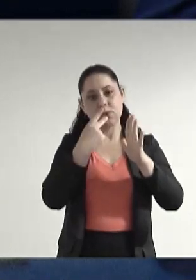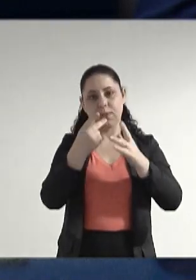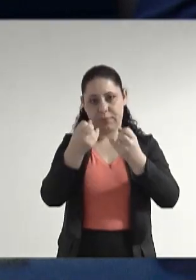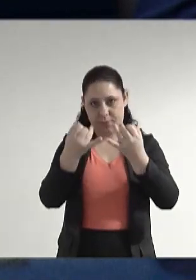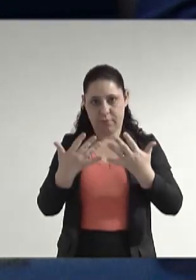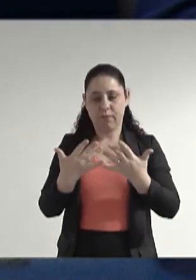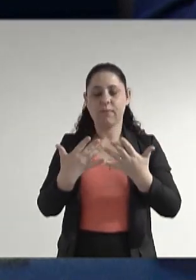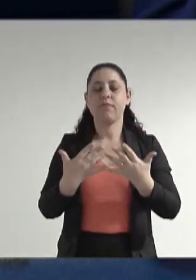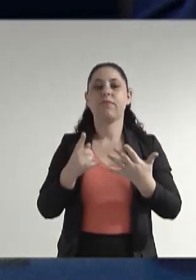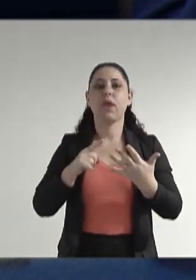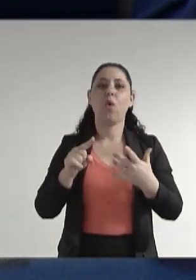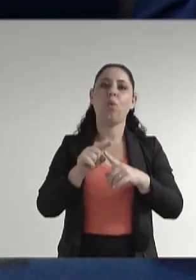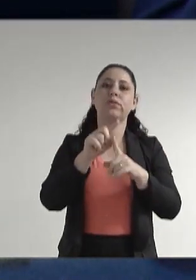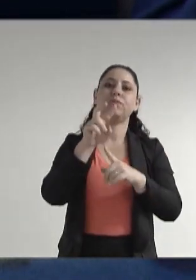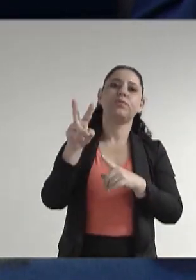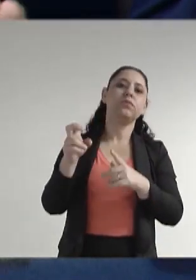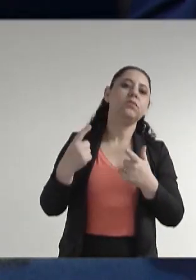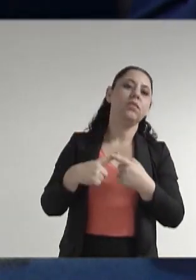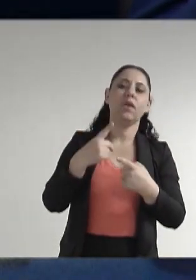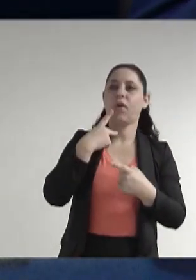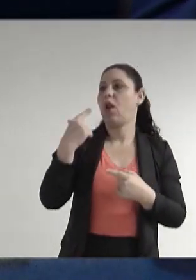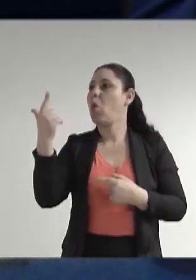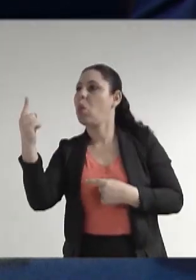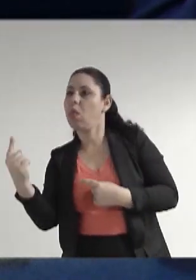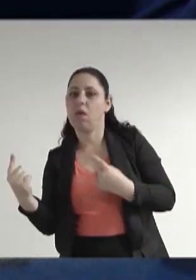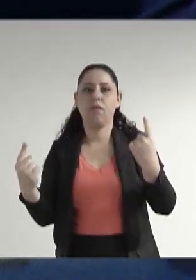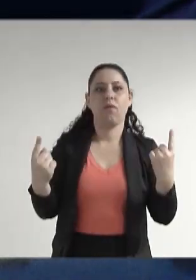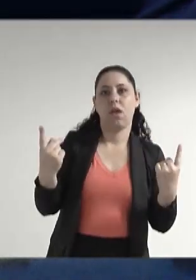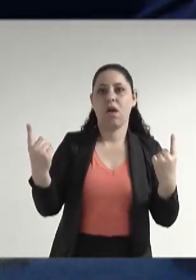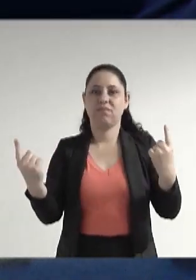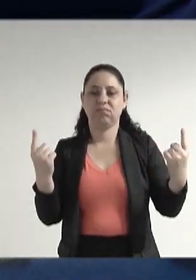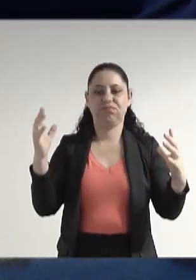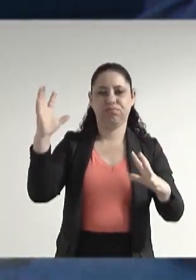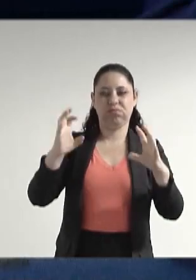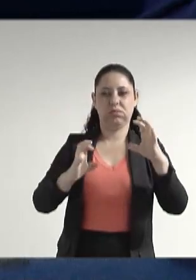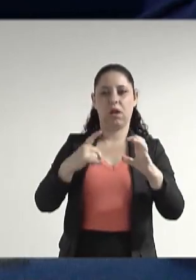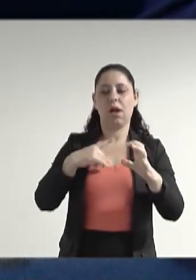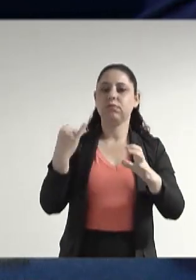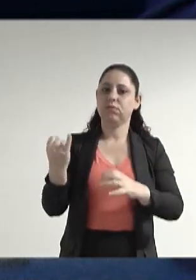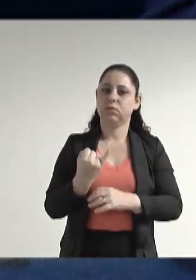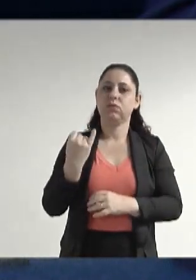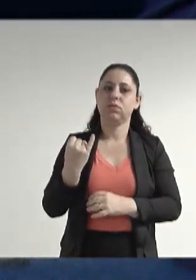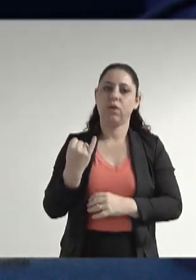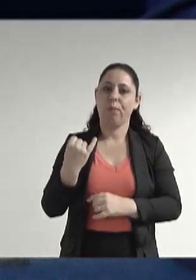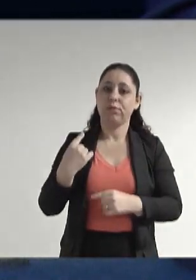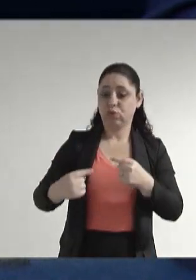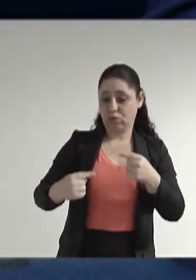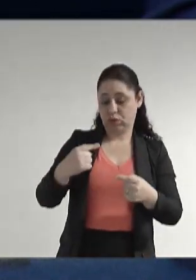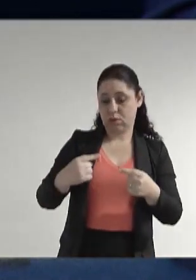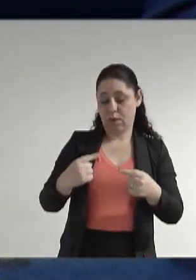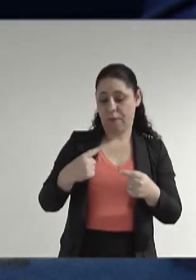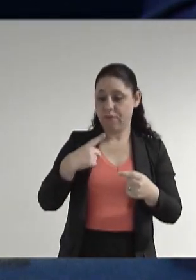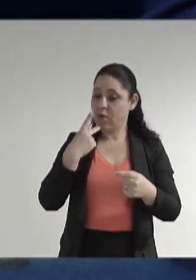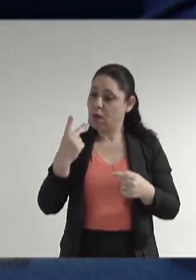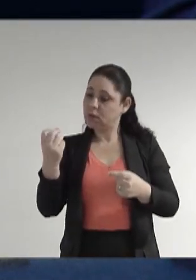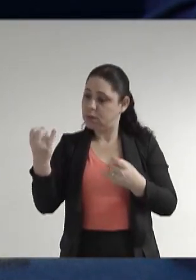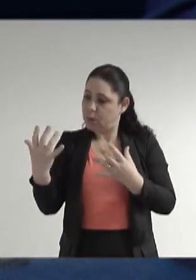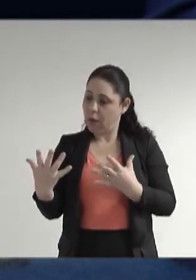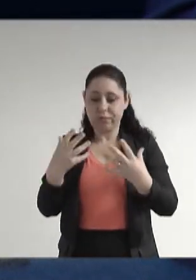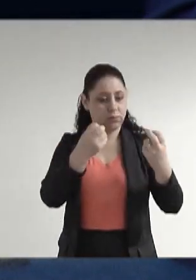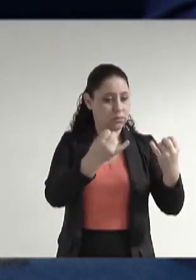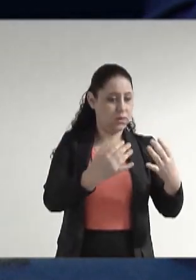ou de questões, para senão a gente fica um fala, outro fala, e a gente... É importante ter o debate, o posicionamento importante